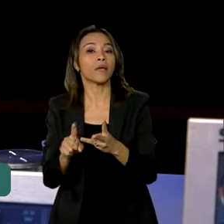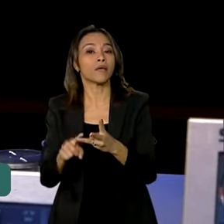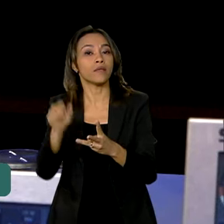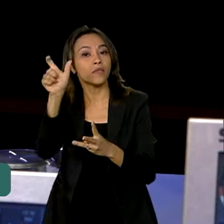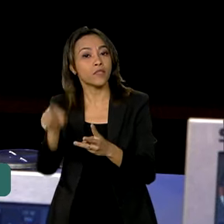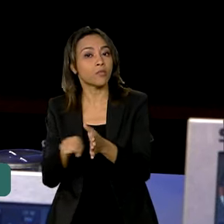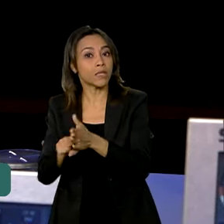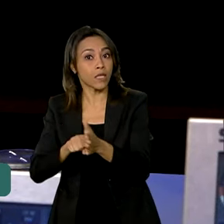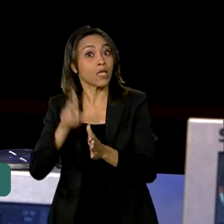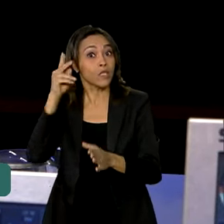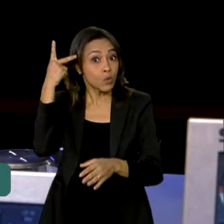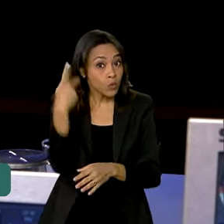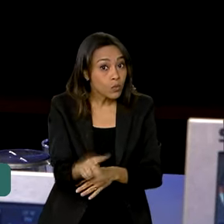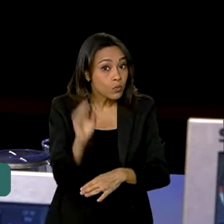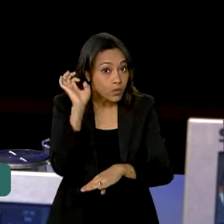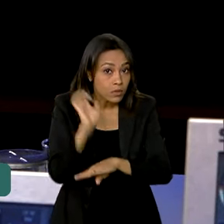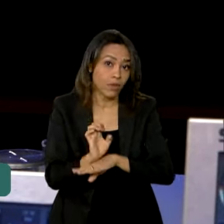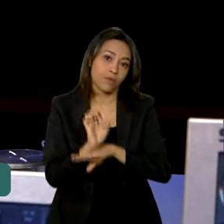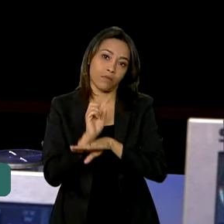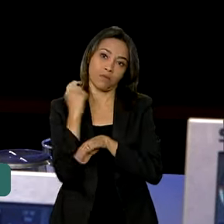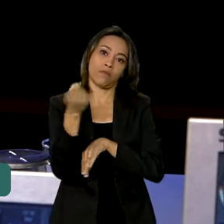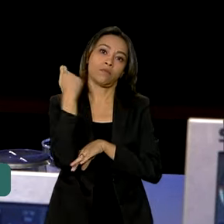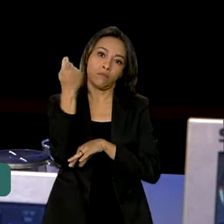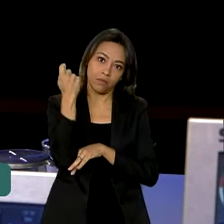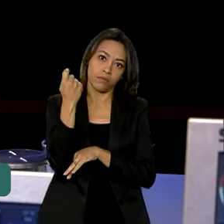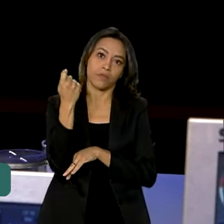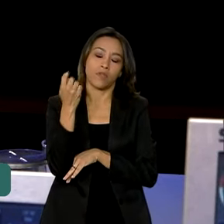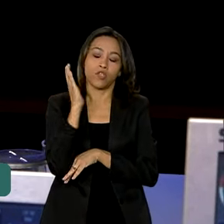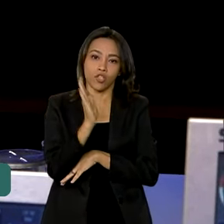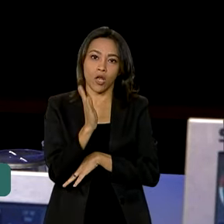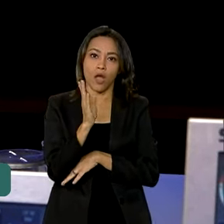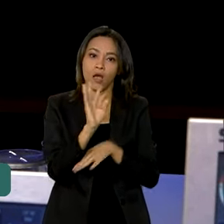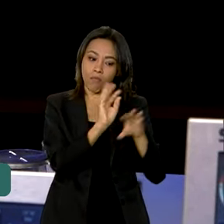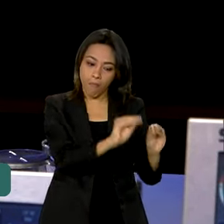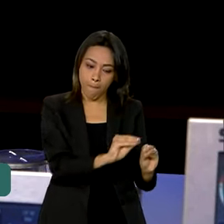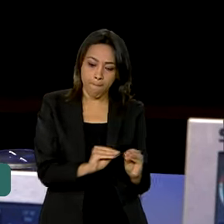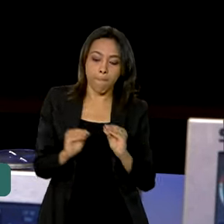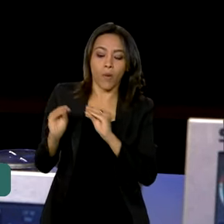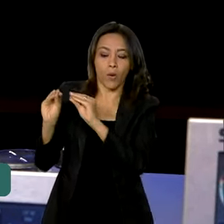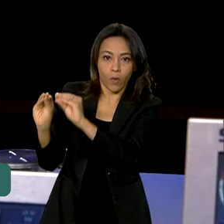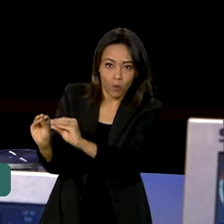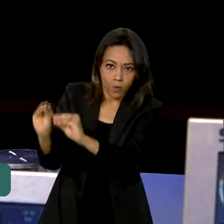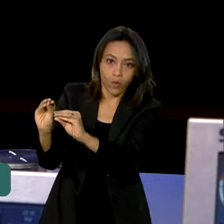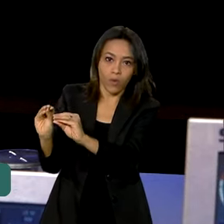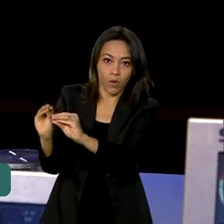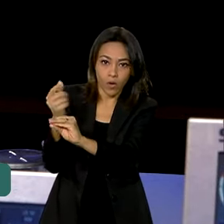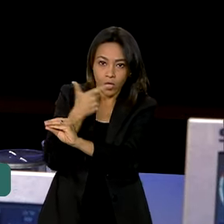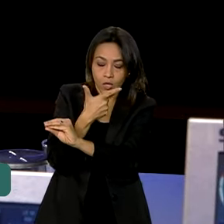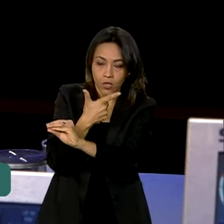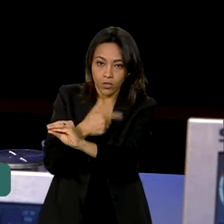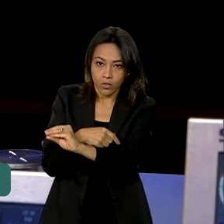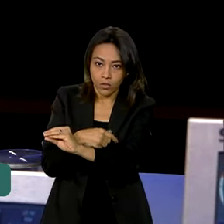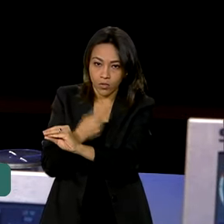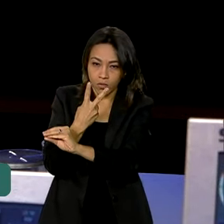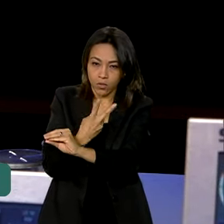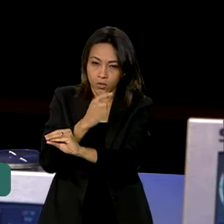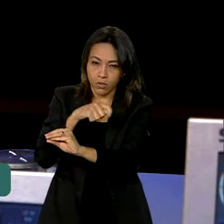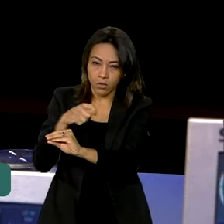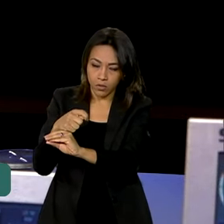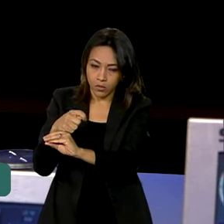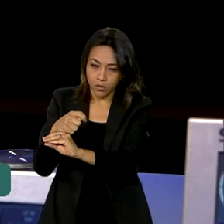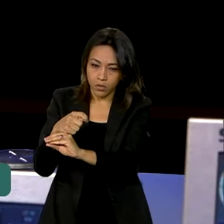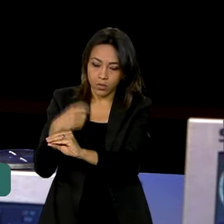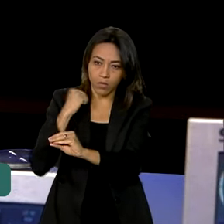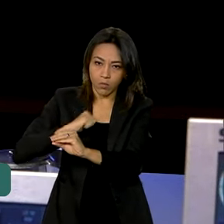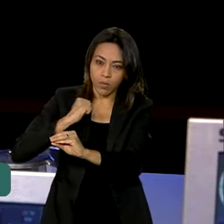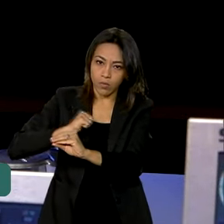Do Rio Grande do Sul? Do Rio Grande do Sul. Uhum. Nós fizemos a prorrogação de 2 meses da bolsa